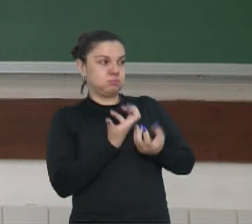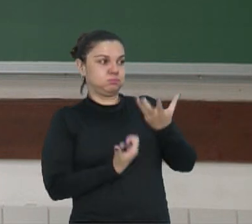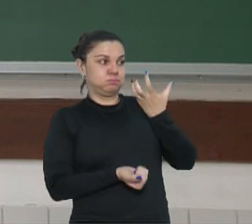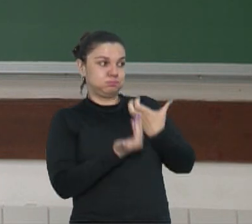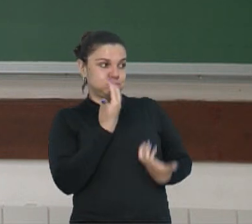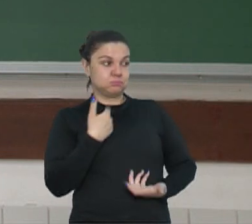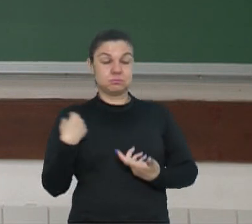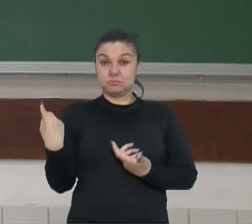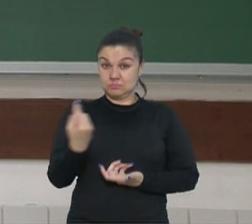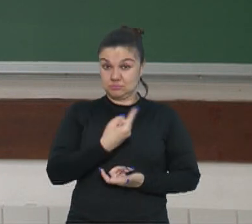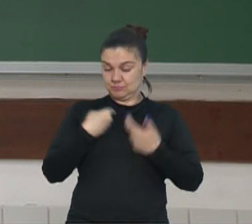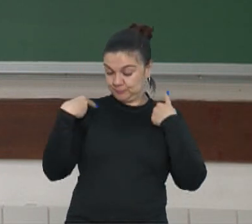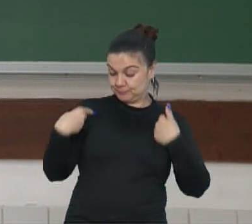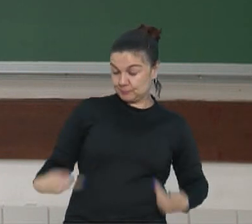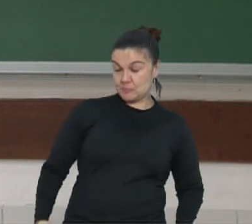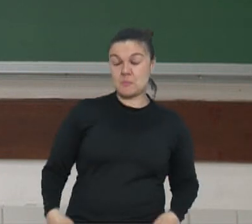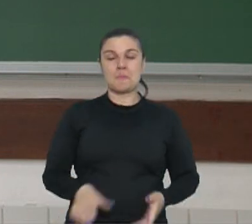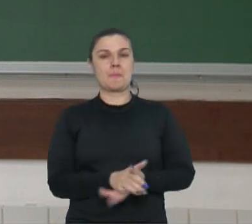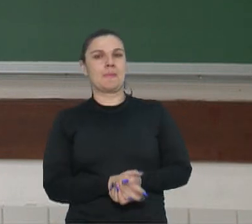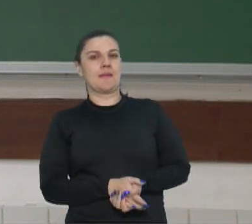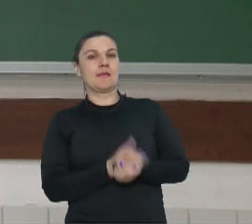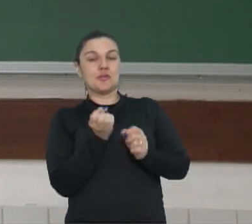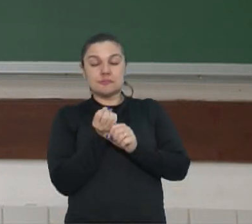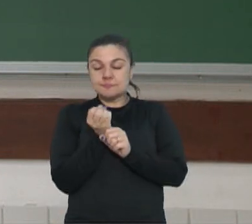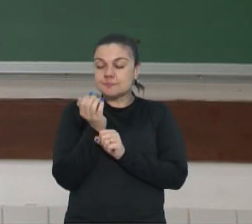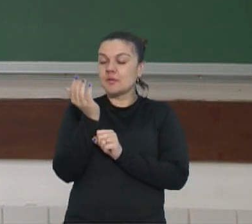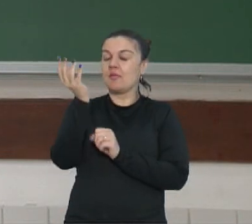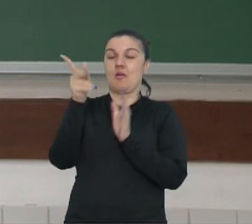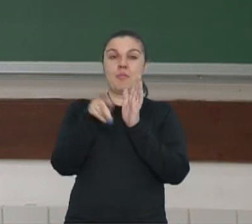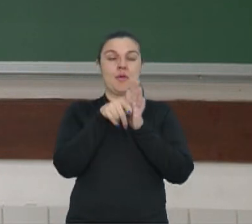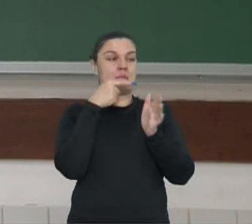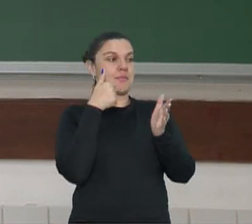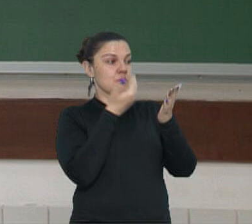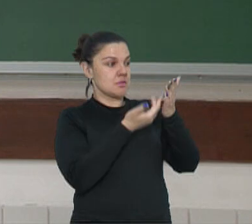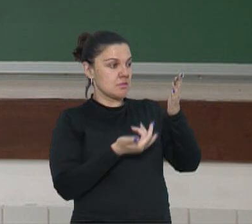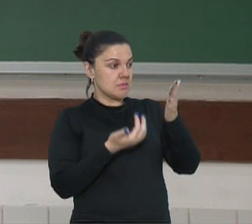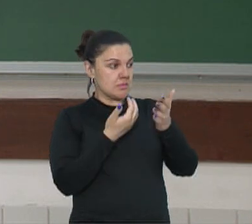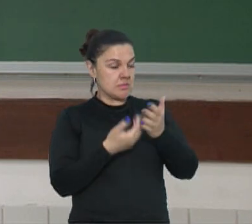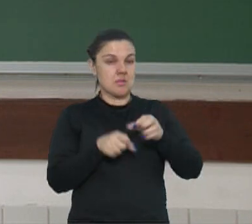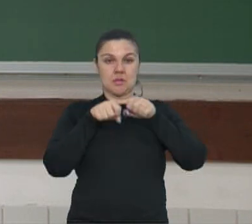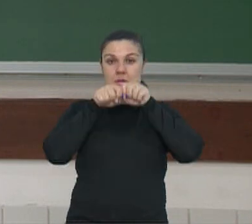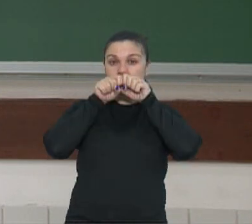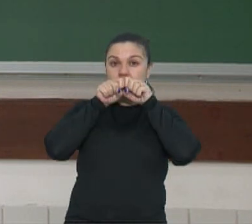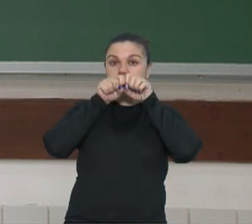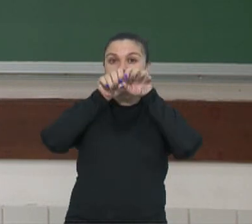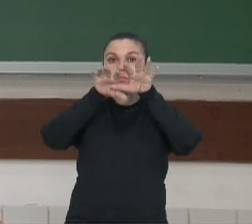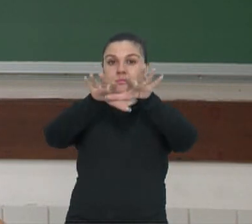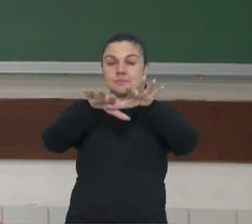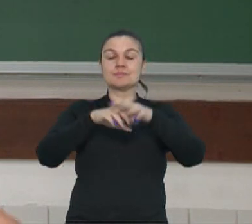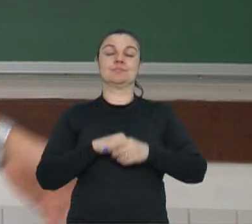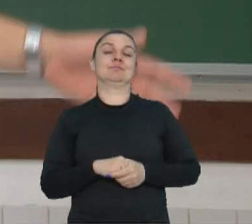lá dentro do nosso corpo. E aí é transportado pelo sangue e expelido pela respiração.